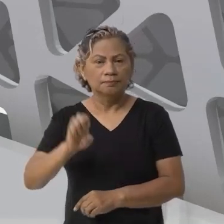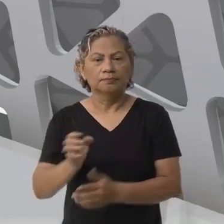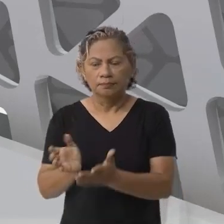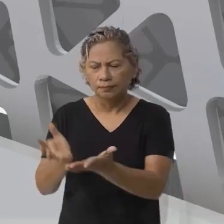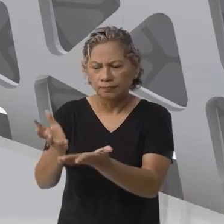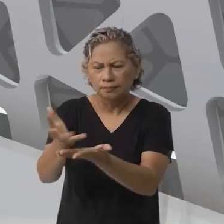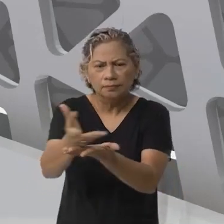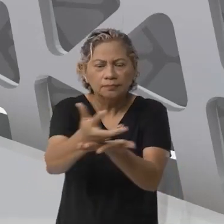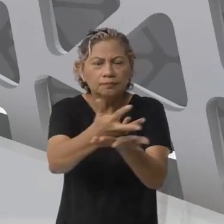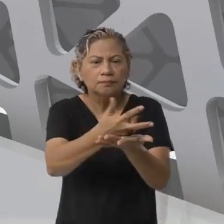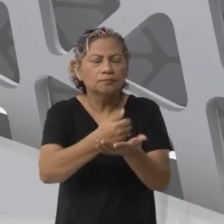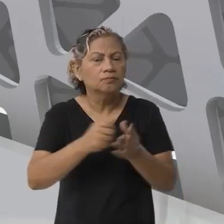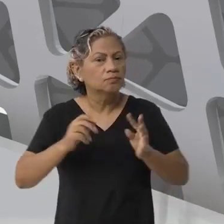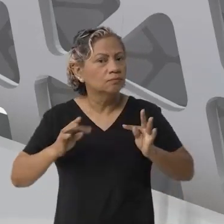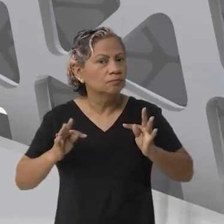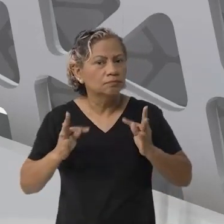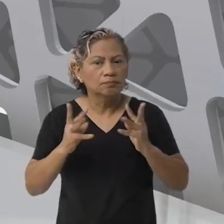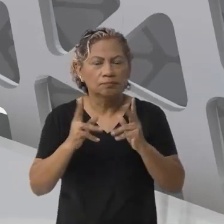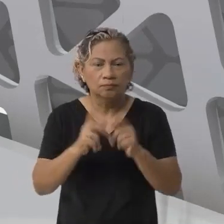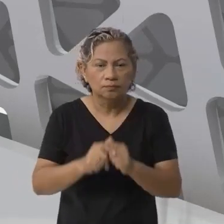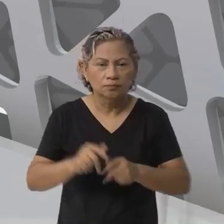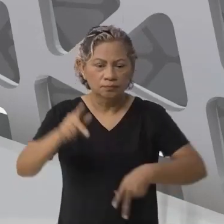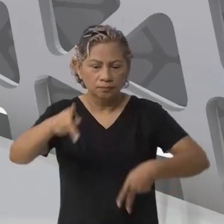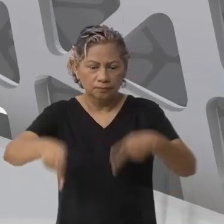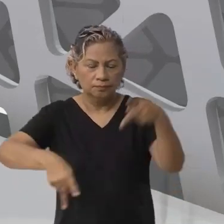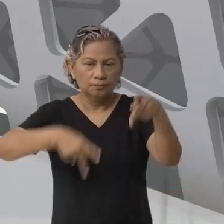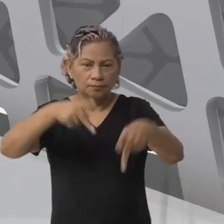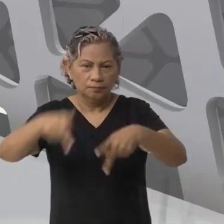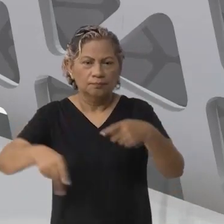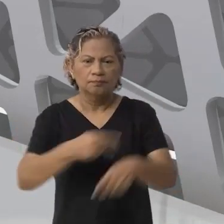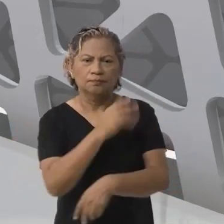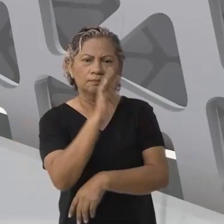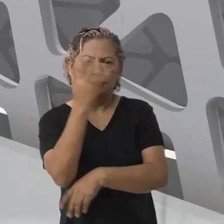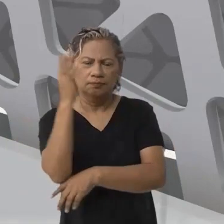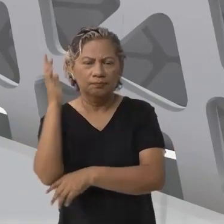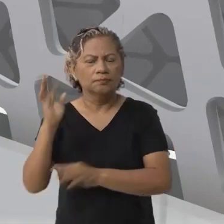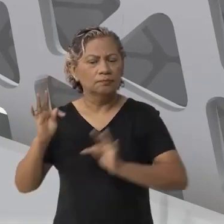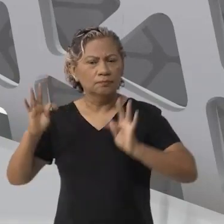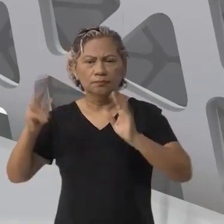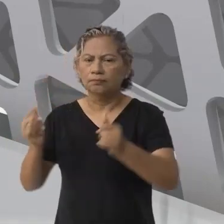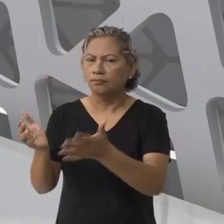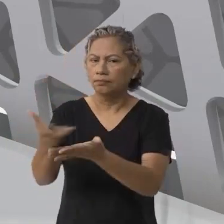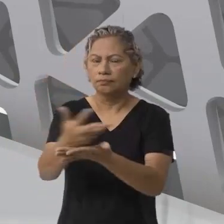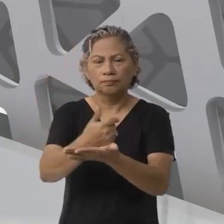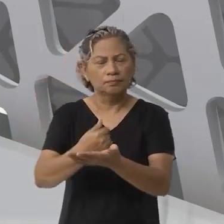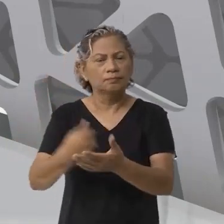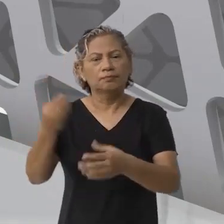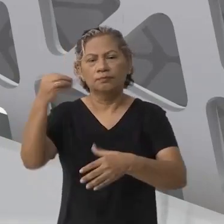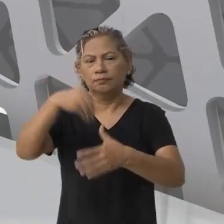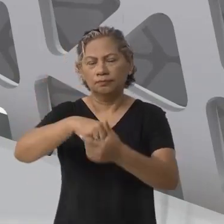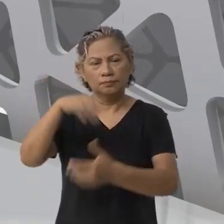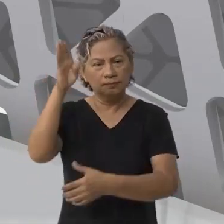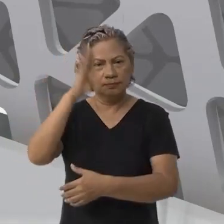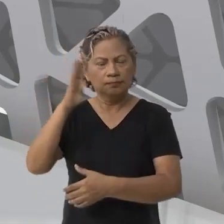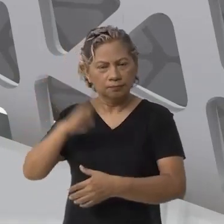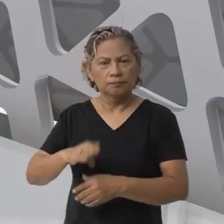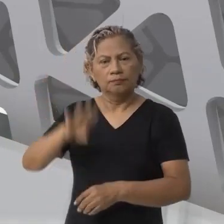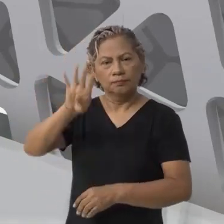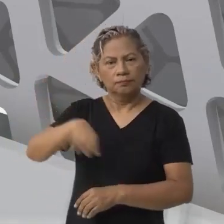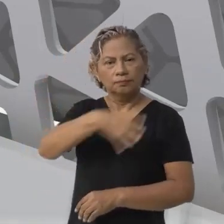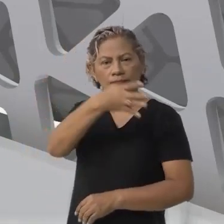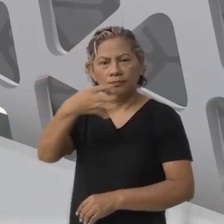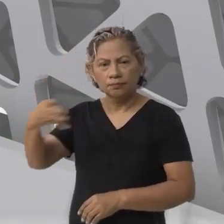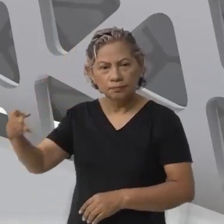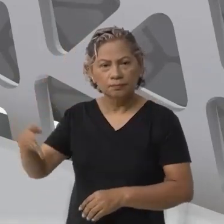por catalogar, juntar todos os dados da população, da vegetação, de todos os dados que envolvem o